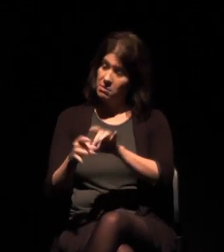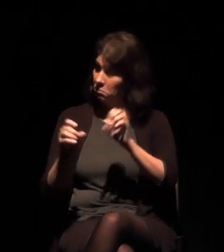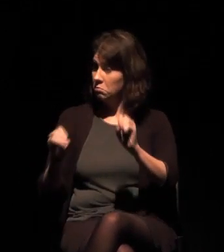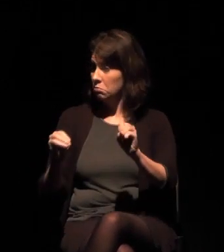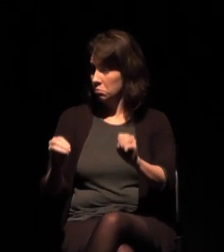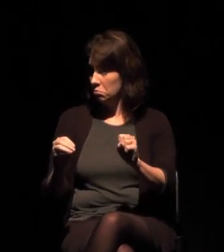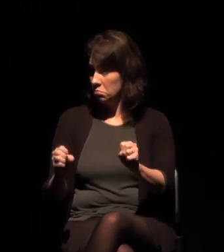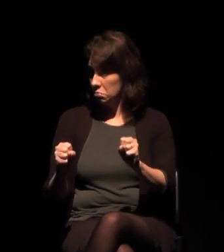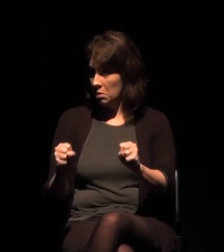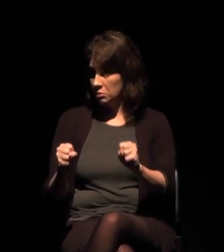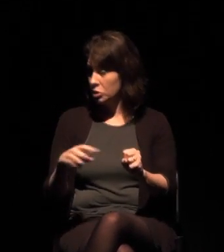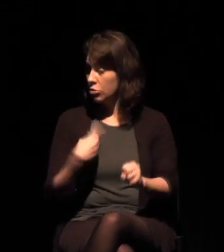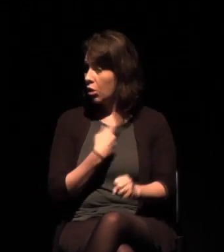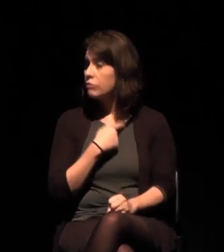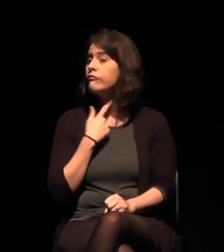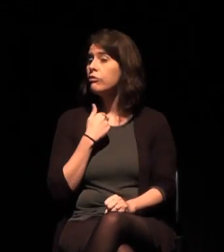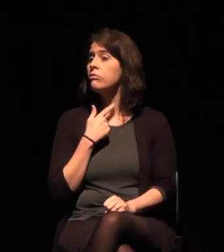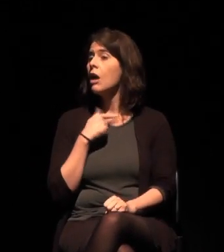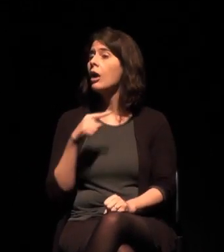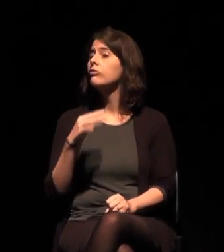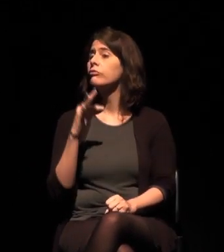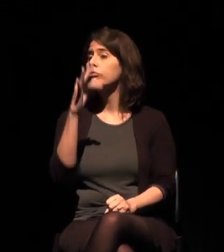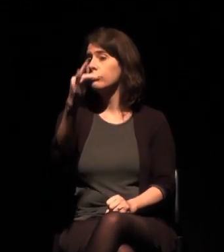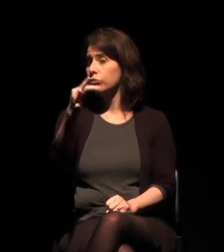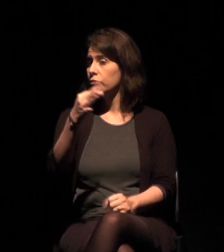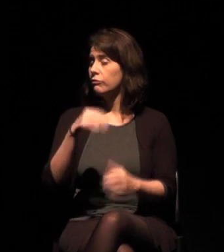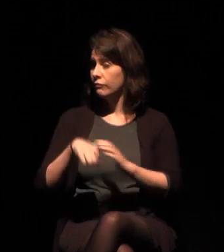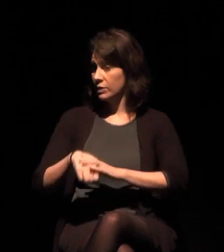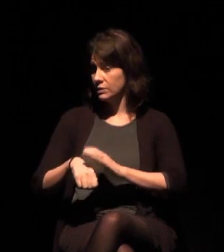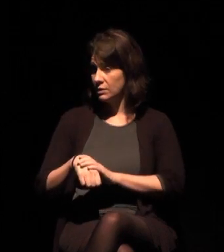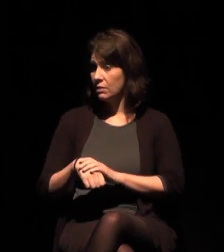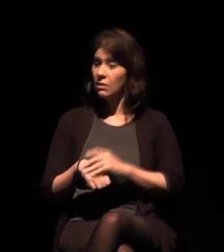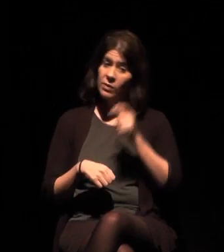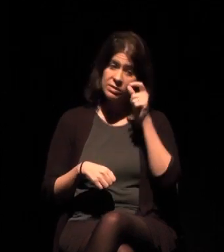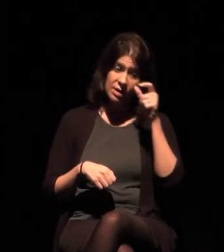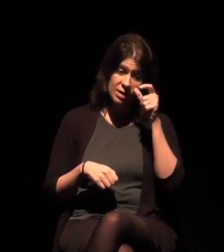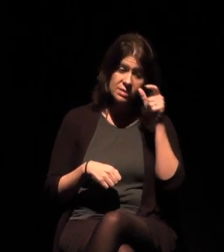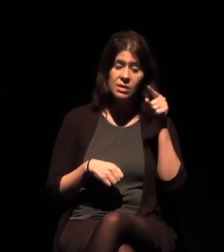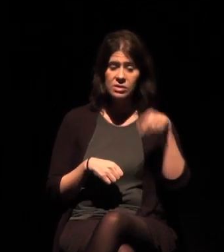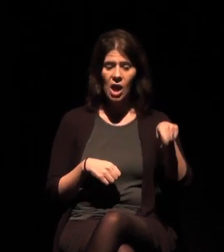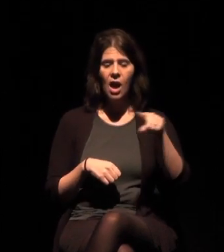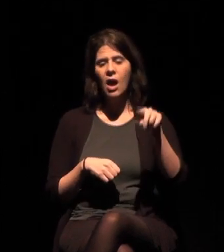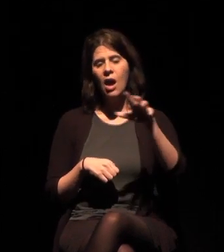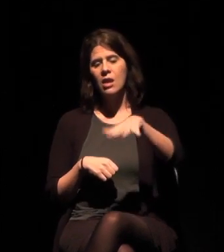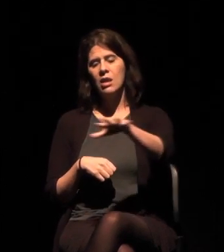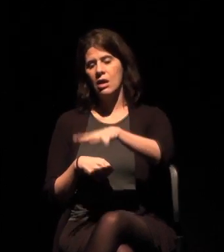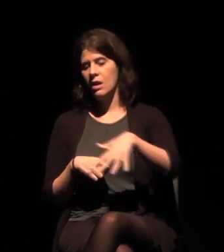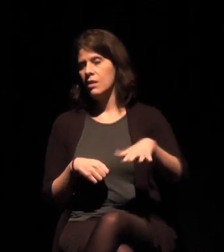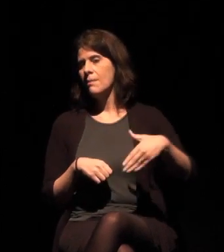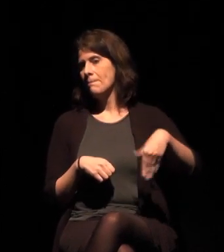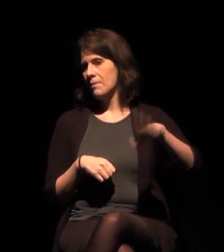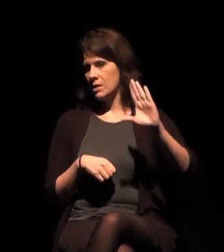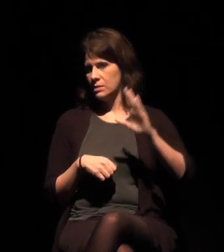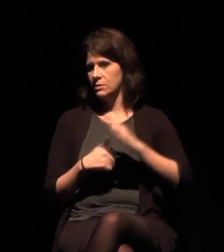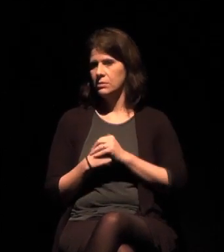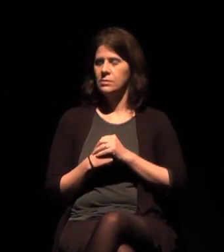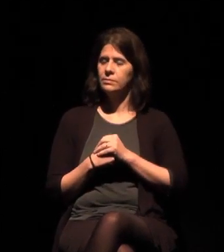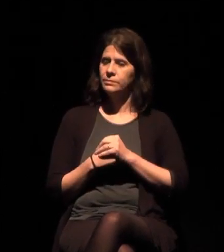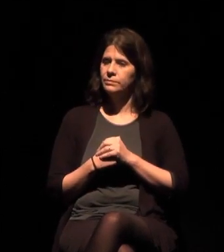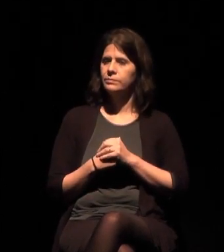ambição do nosso centro lá seria bastante interessante ter mais aí é sobre é